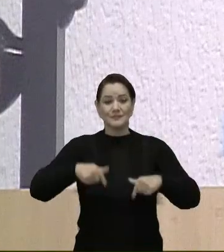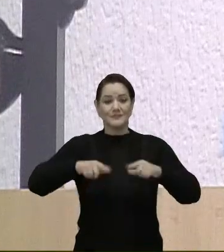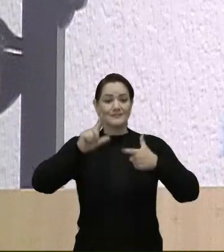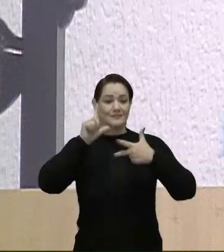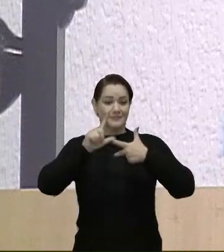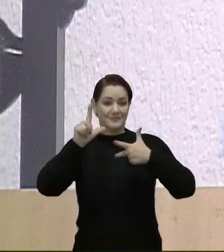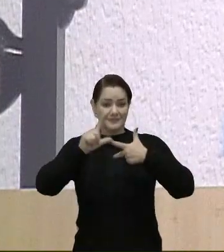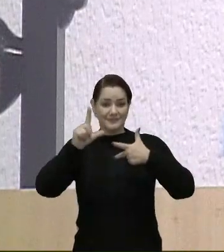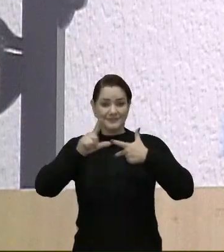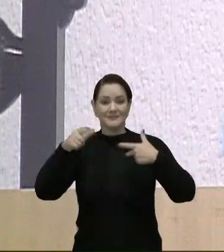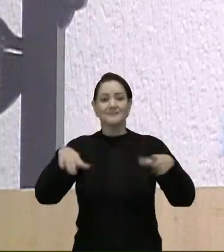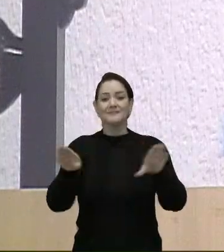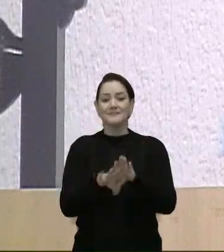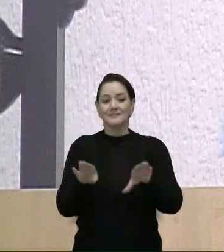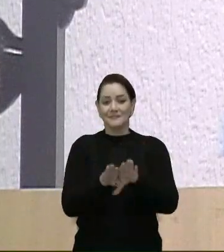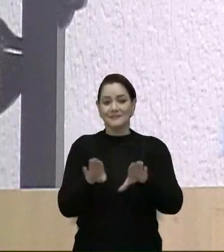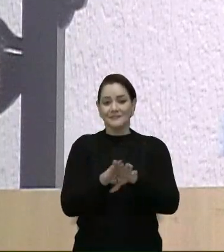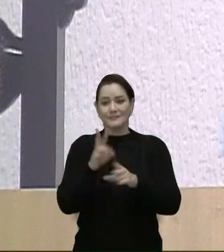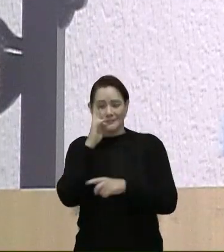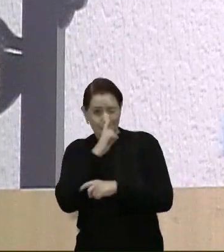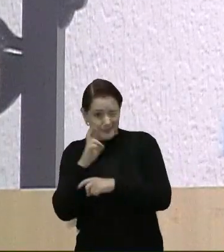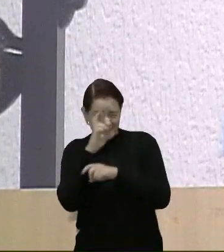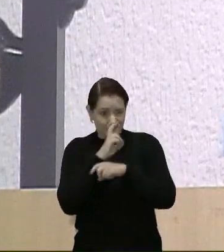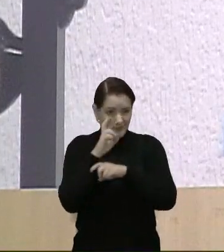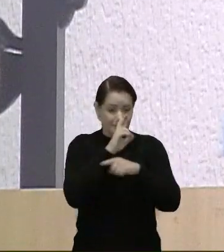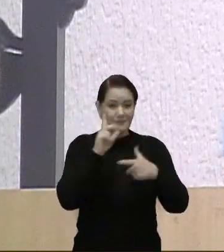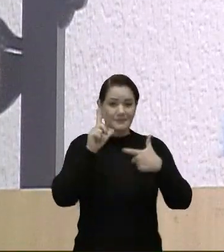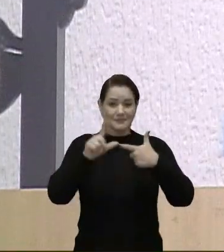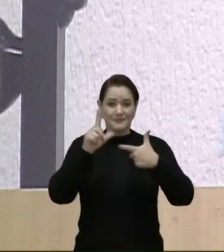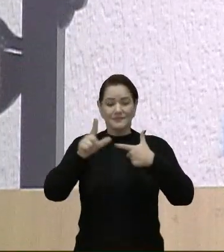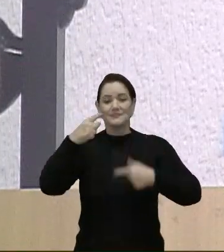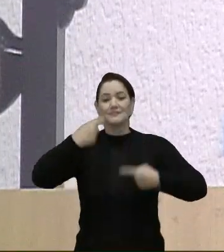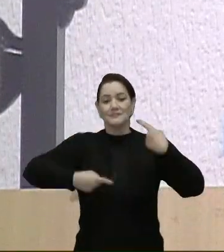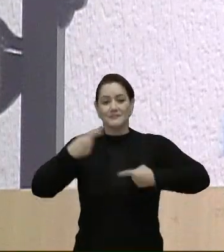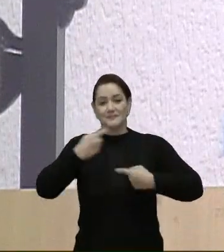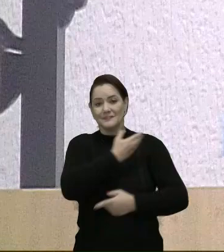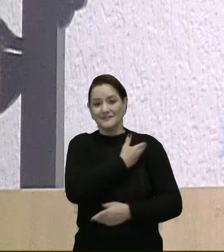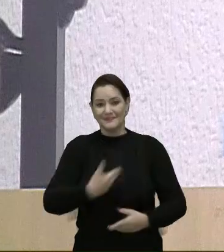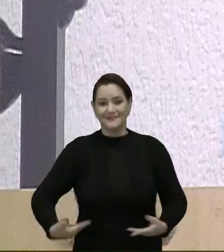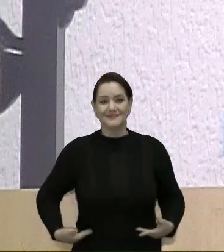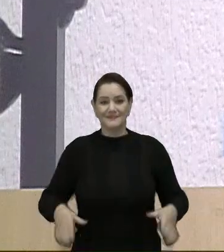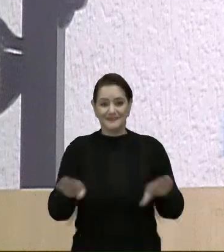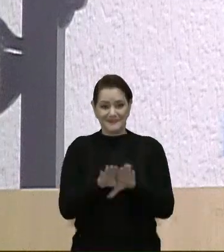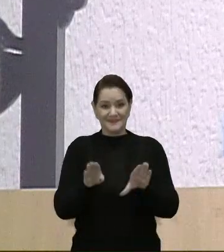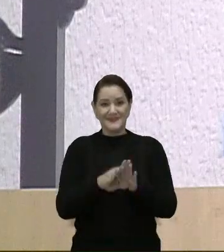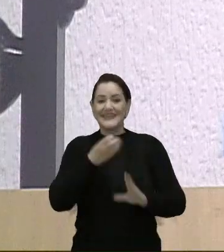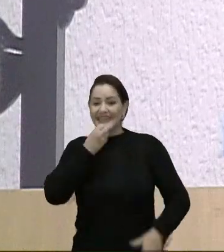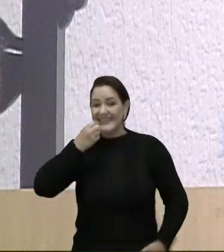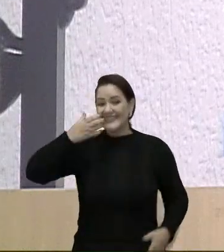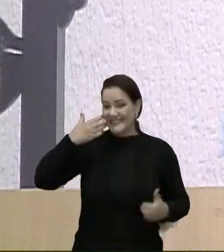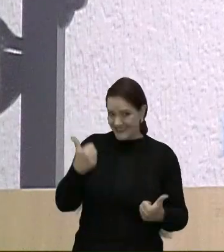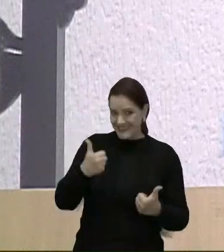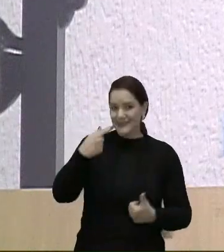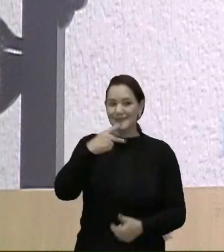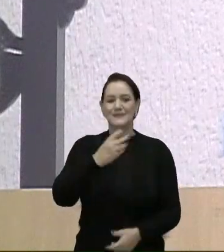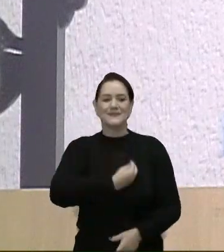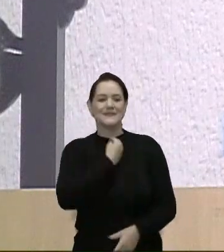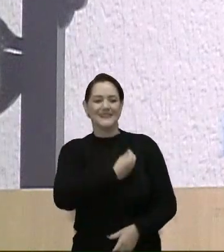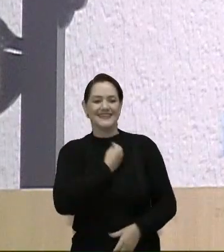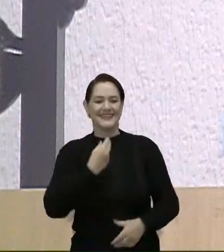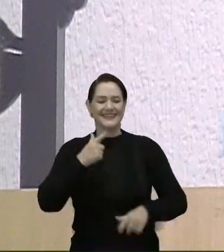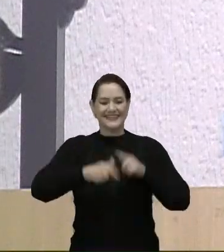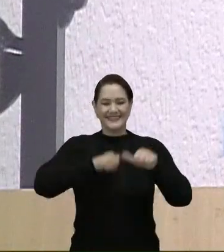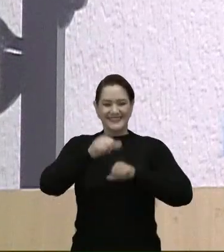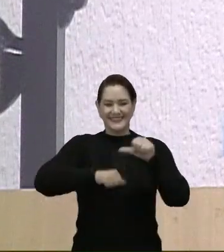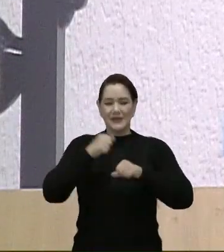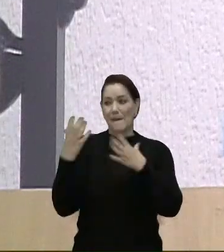legisladores, a gente está também para fiscalizar, para legislar sobre políticas públicas. Então, que bom que a sua vida foi transformada e que